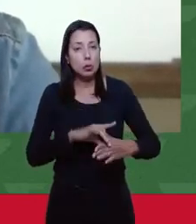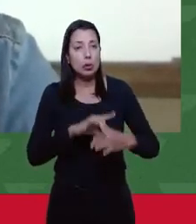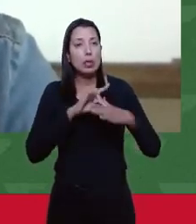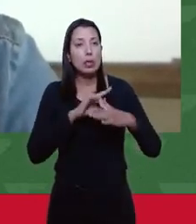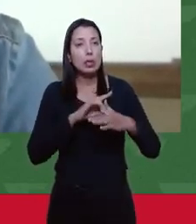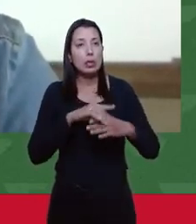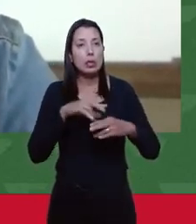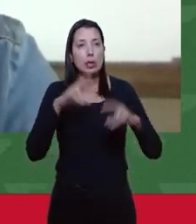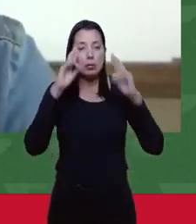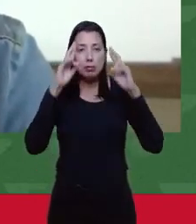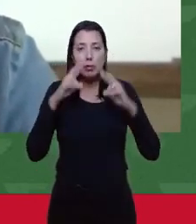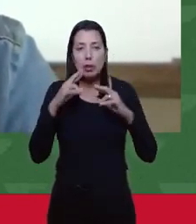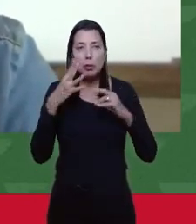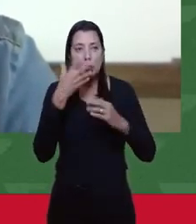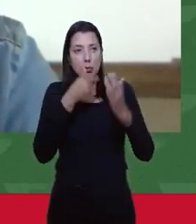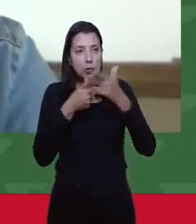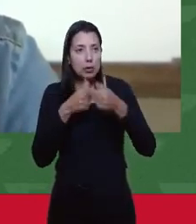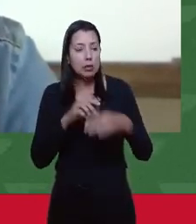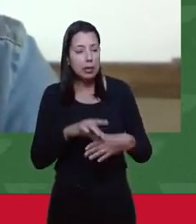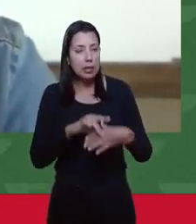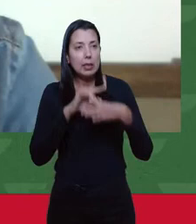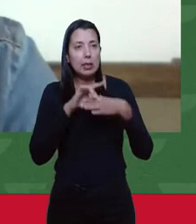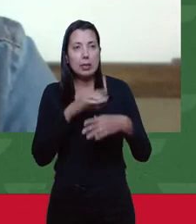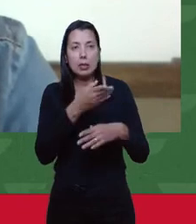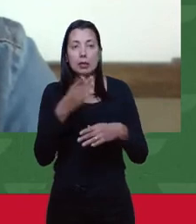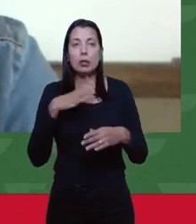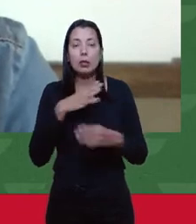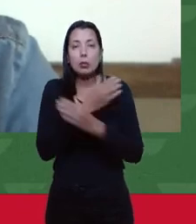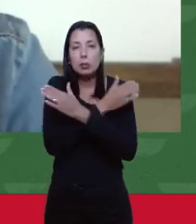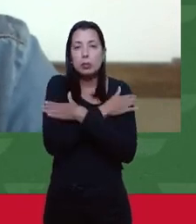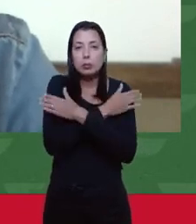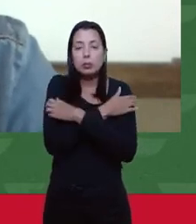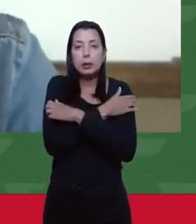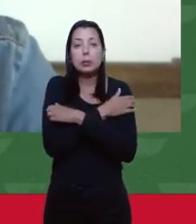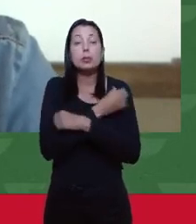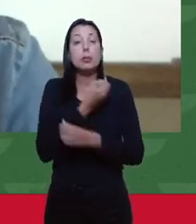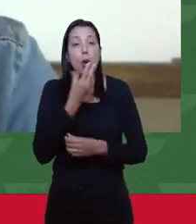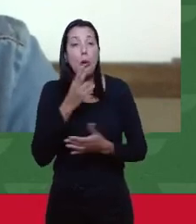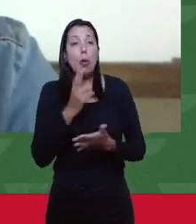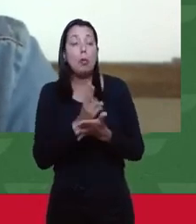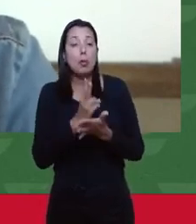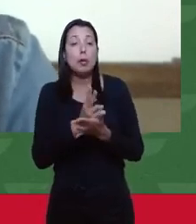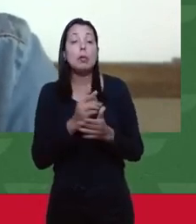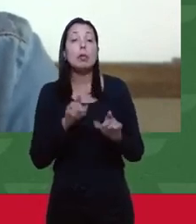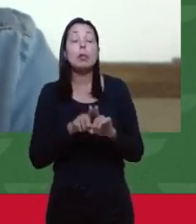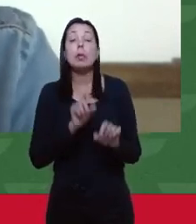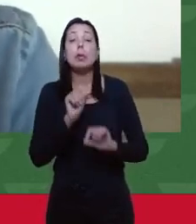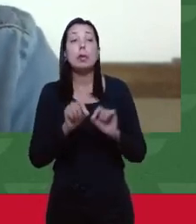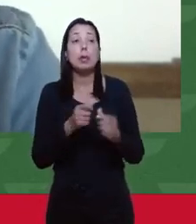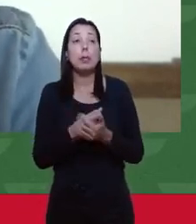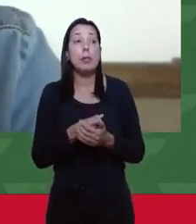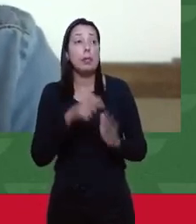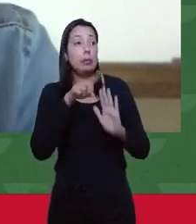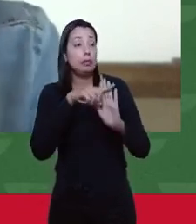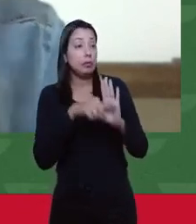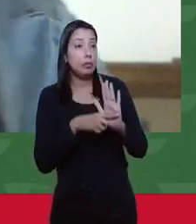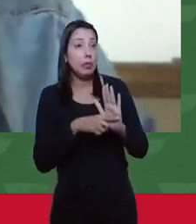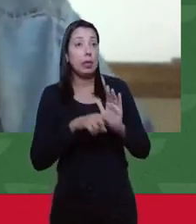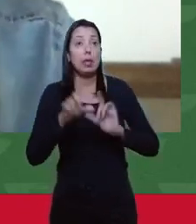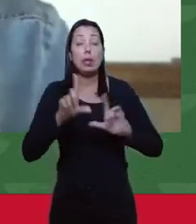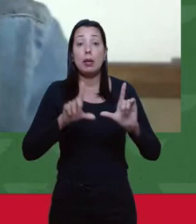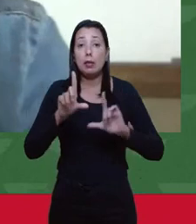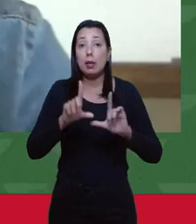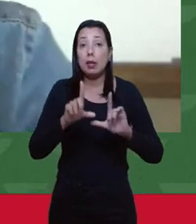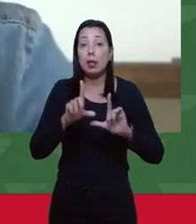papel bonito que você está fazendo na liderança, viu? Nosso abraço, muito bom. Inclusive, esse programa PT na